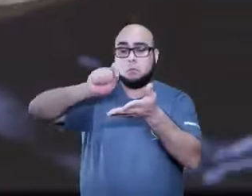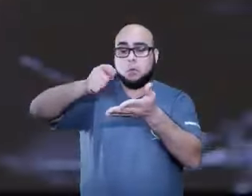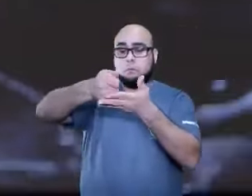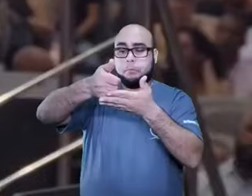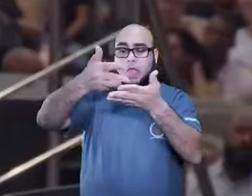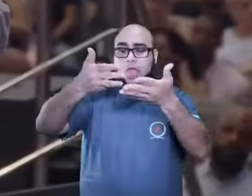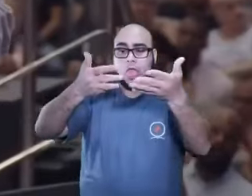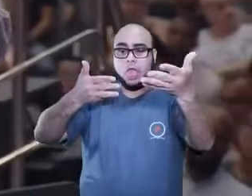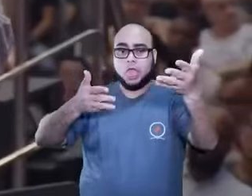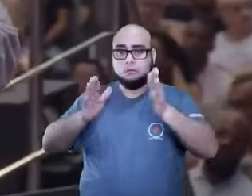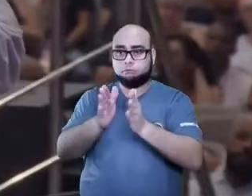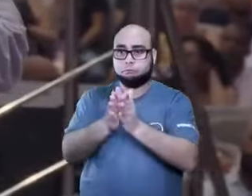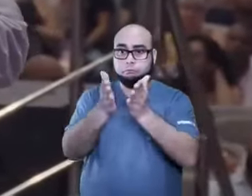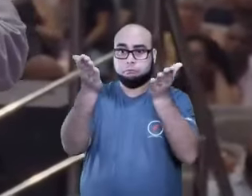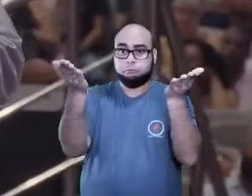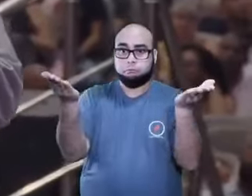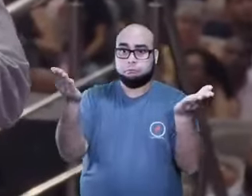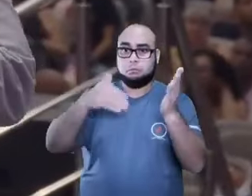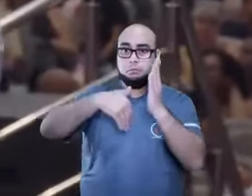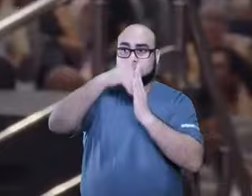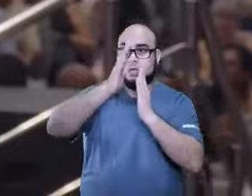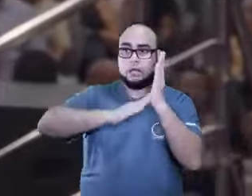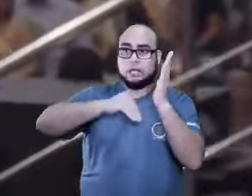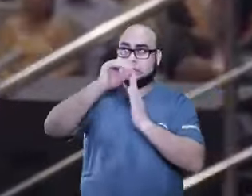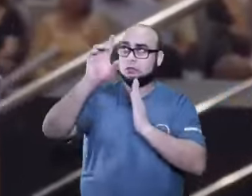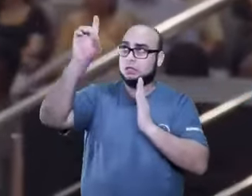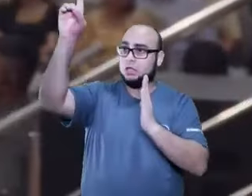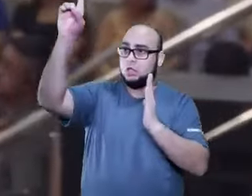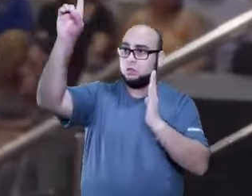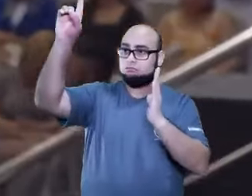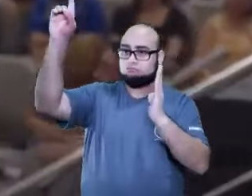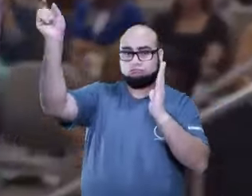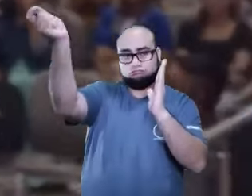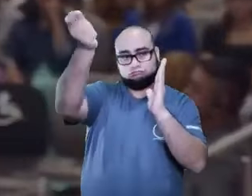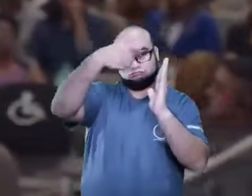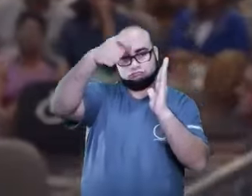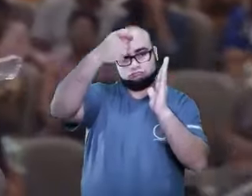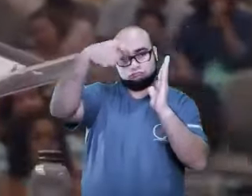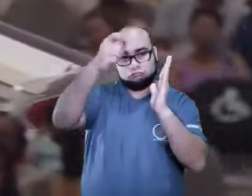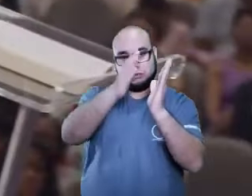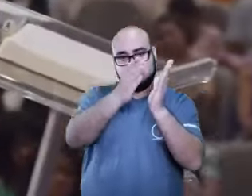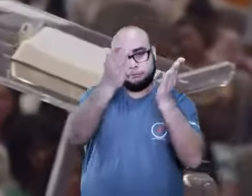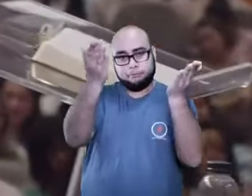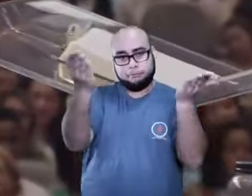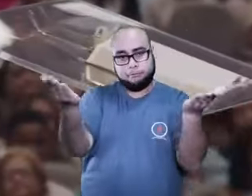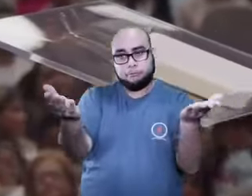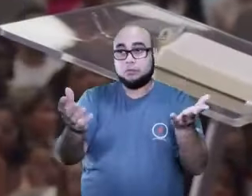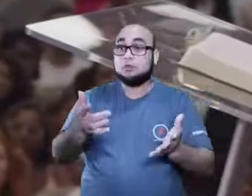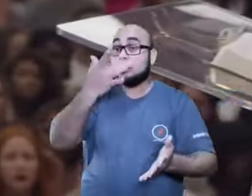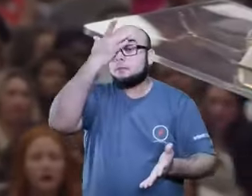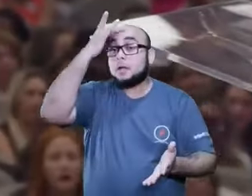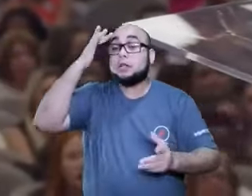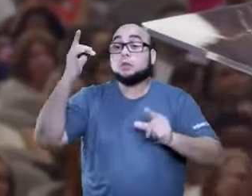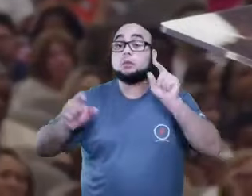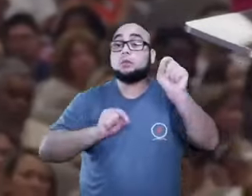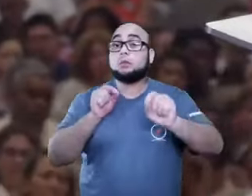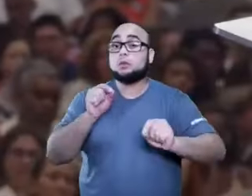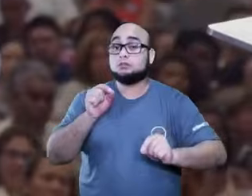Começou a escrever na parede. Ninguém entendia nada. Traz quem